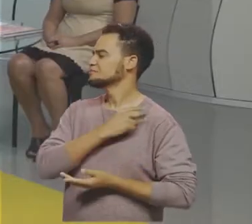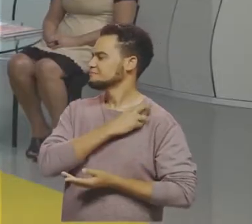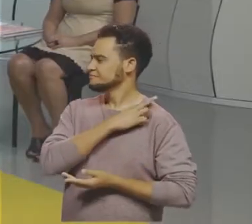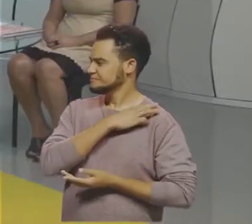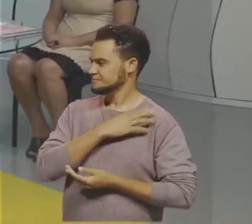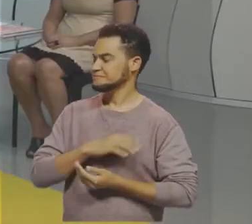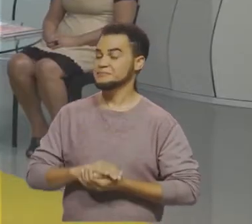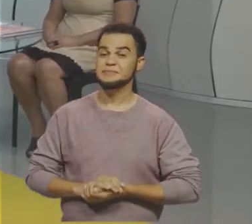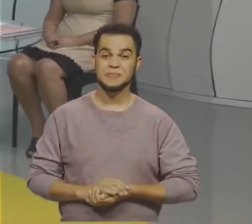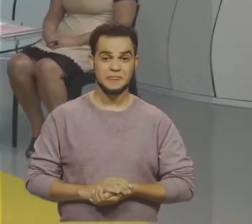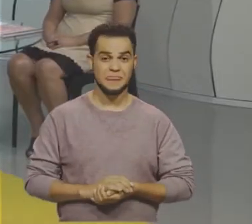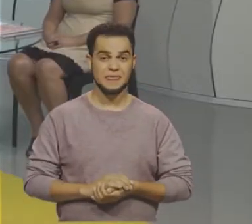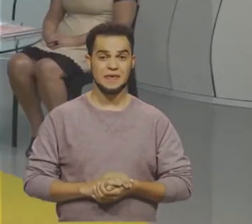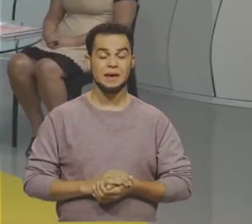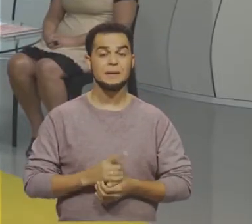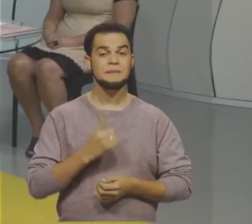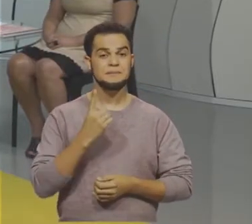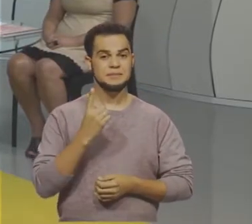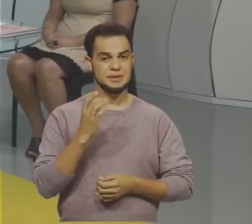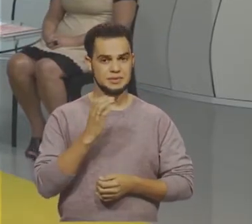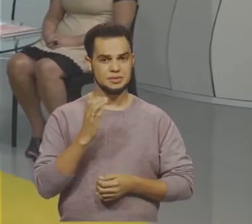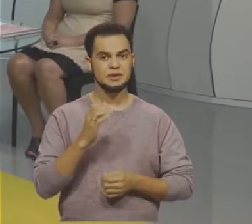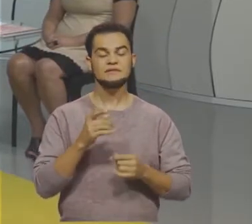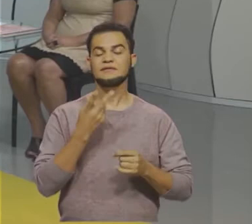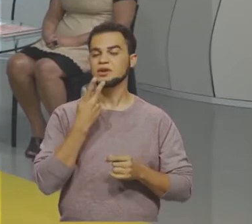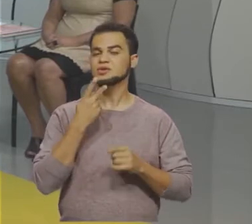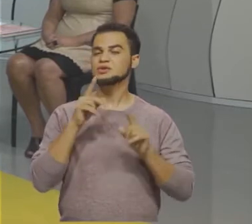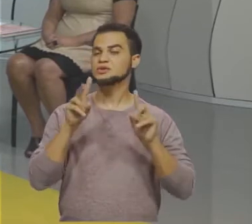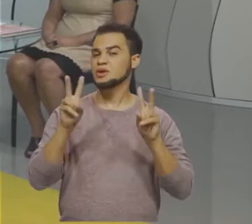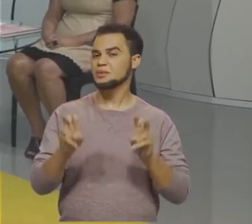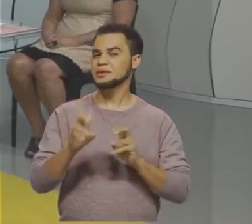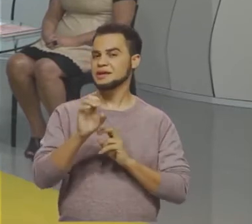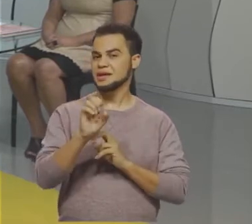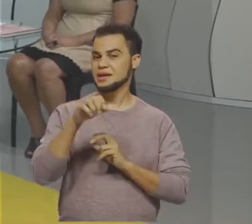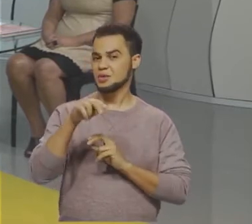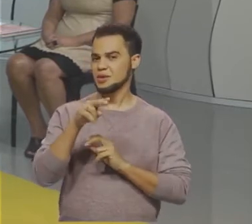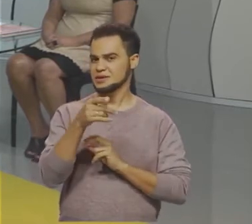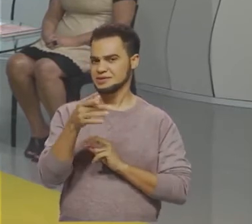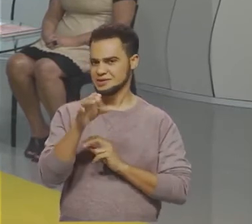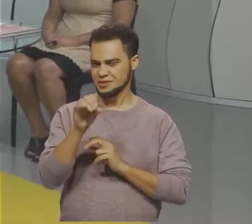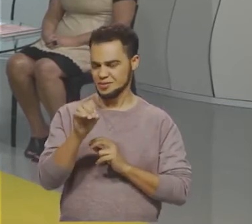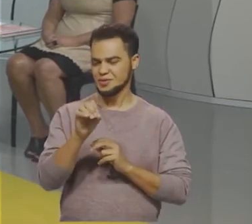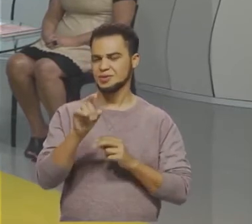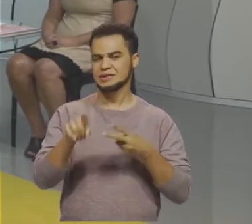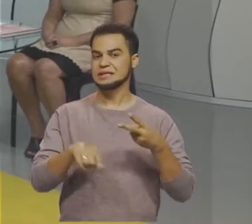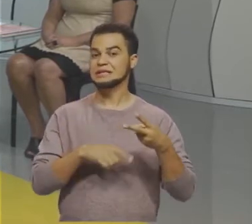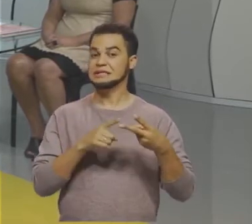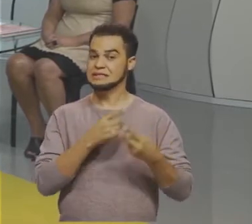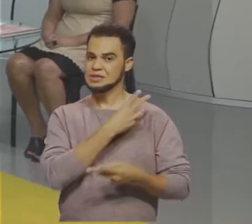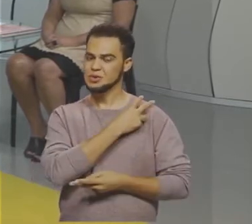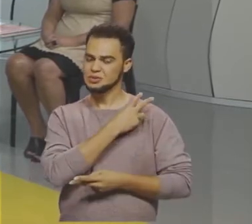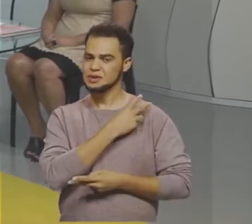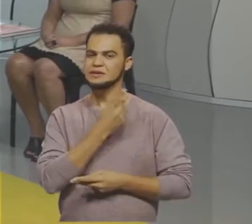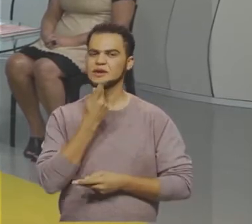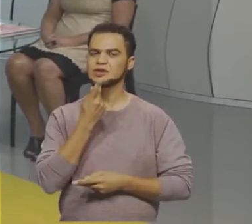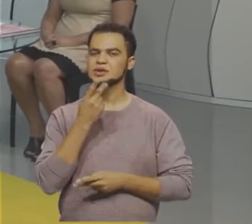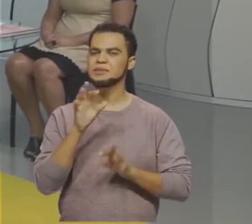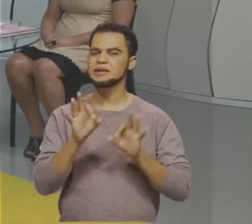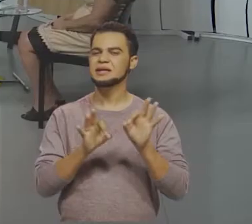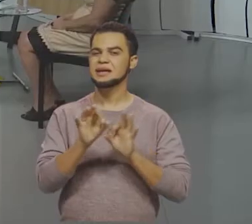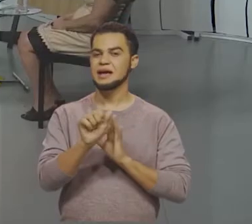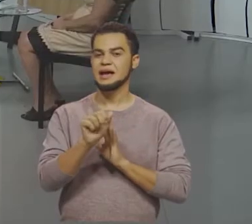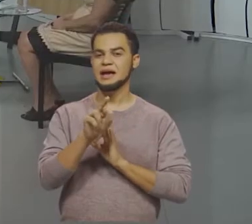no primeiro ano equação do primeiro grau e no segundo ano nós trabalhamos sobre arranjo e combinação.